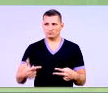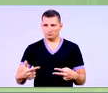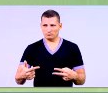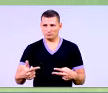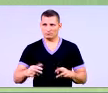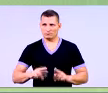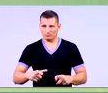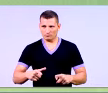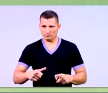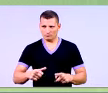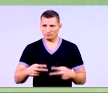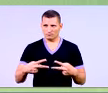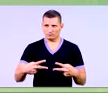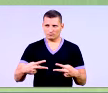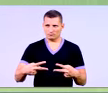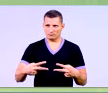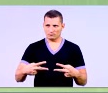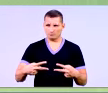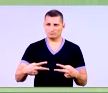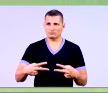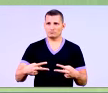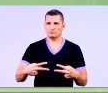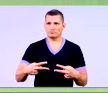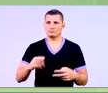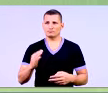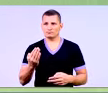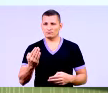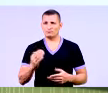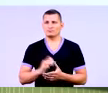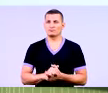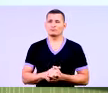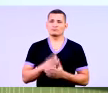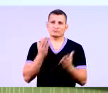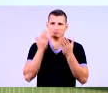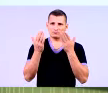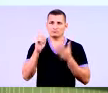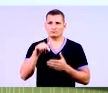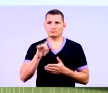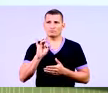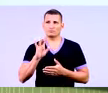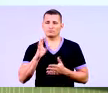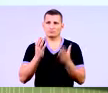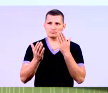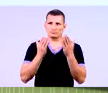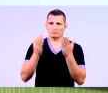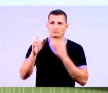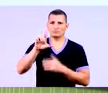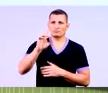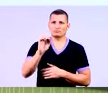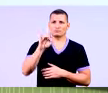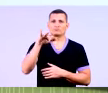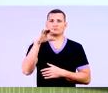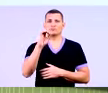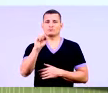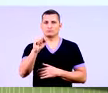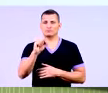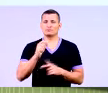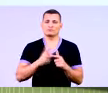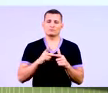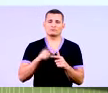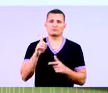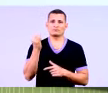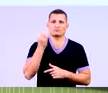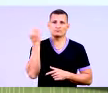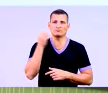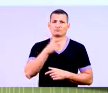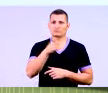operações lógicas é isso apenas comparação porque isso é importante porque vocês vão perceber